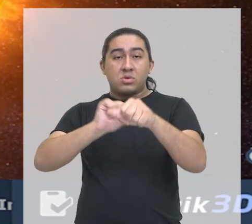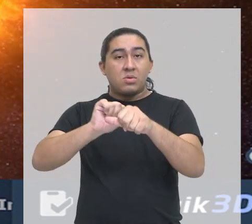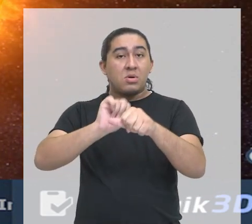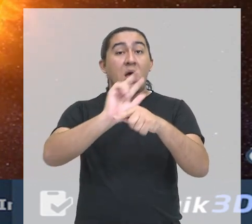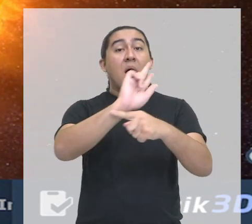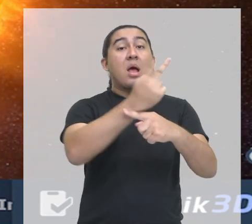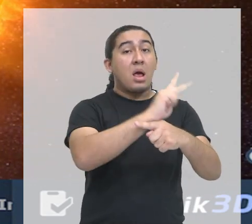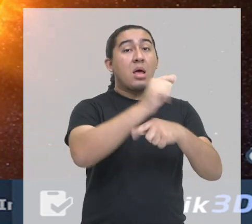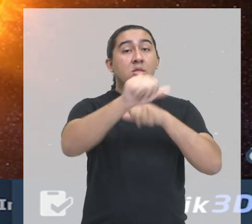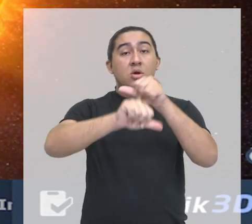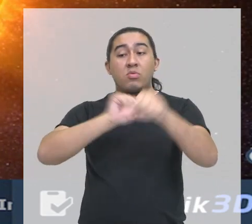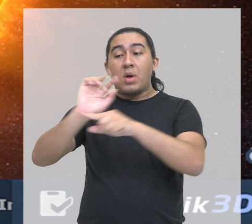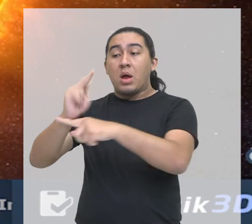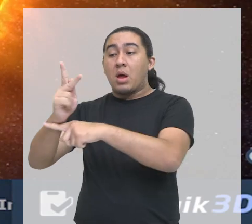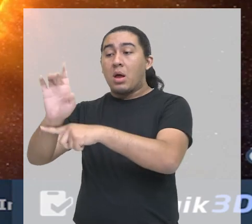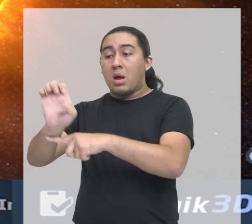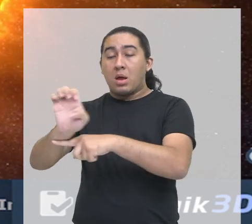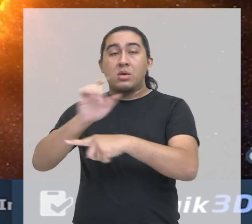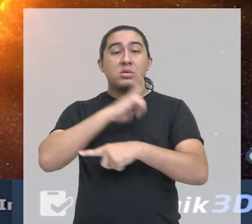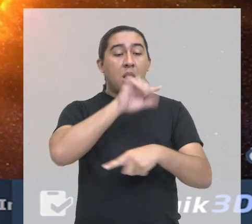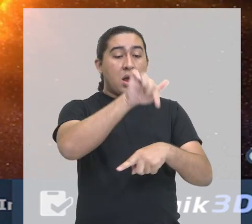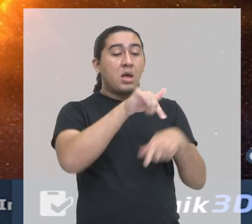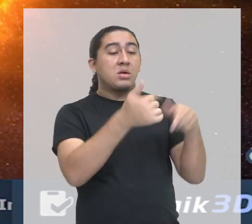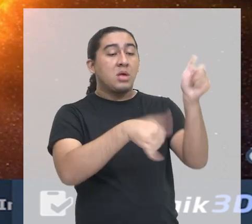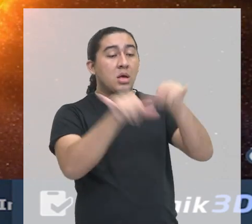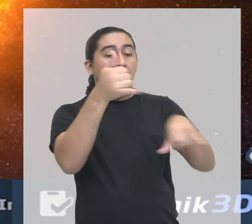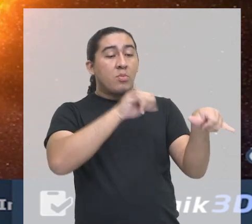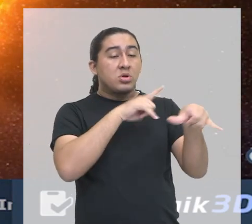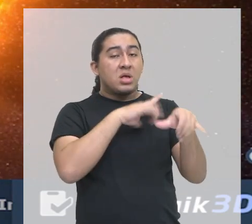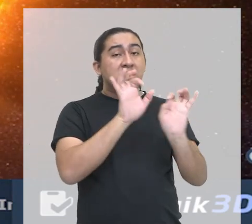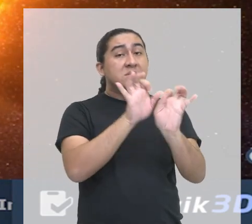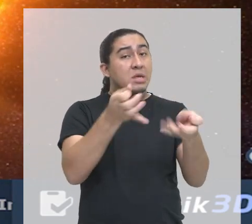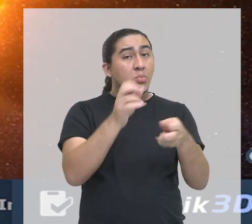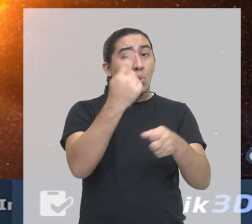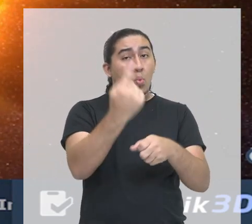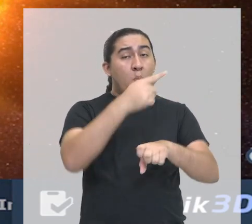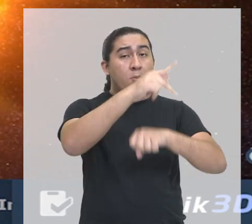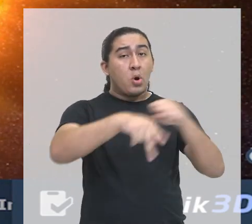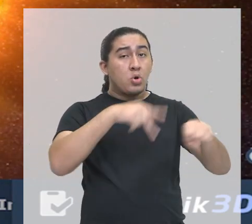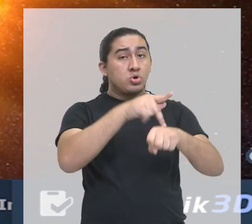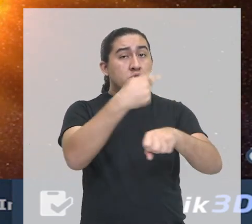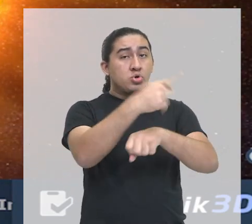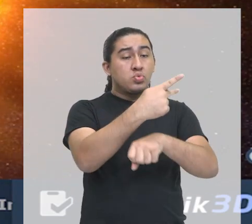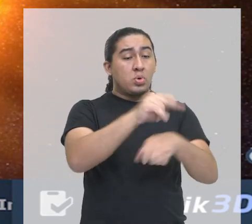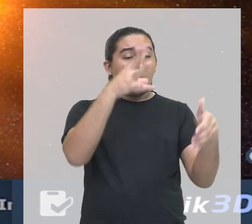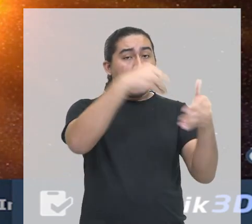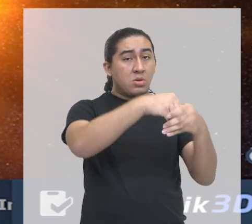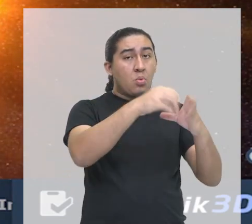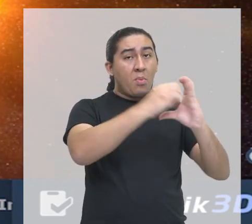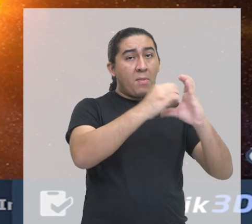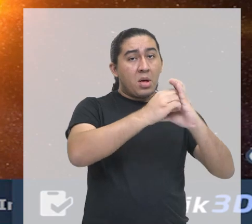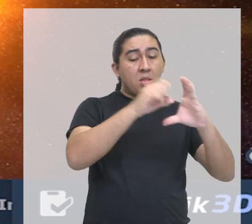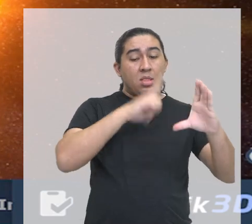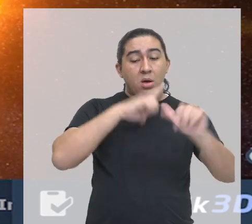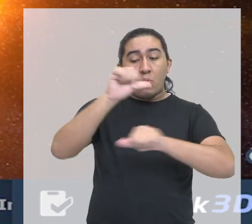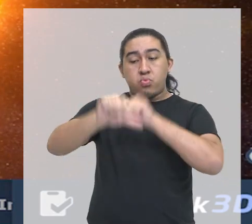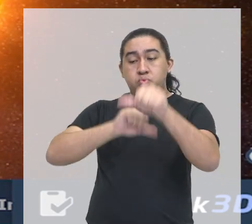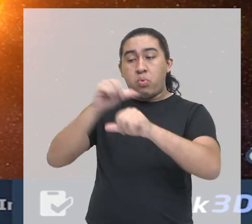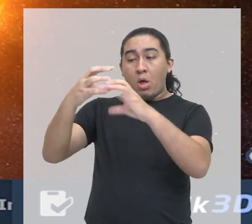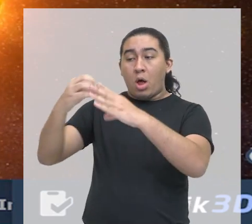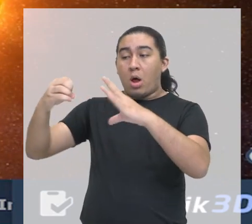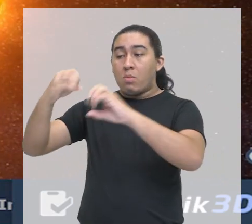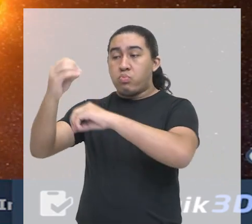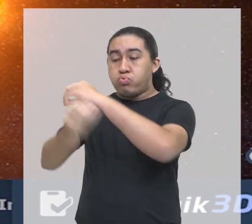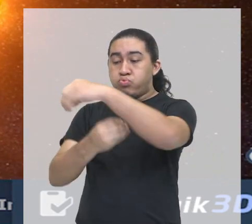hélio, a transformação de um elemento químico mais simples, que tem só um próton no seu núcleo, é transformado no elemento hélio,